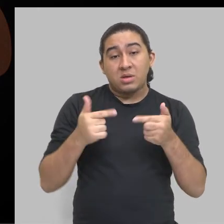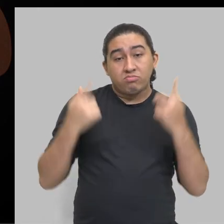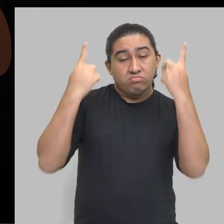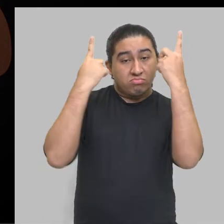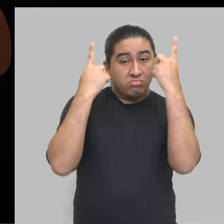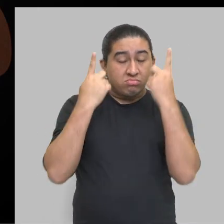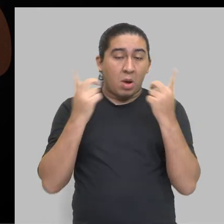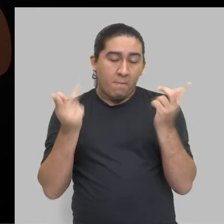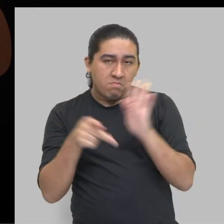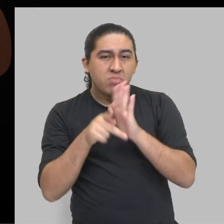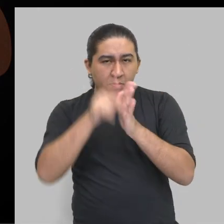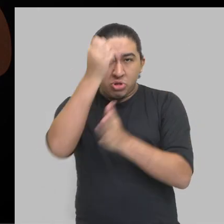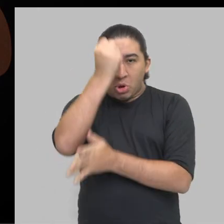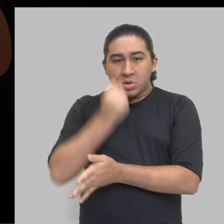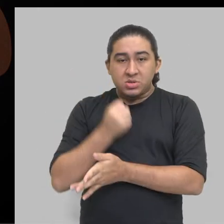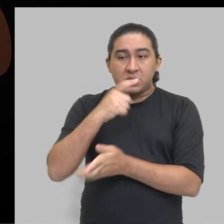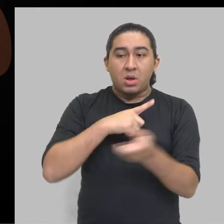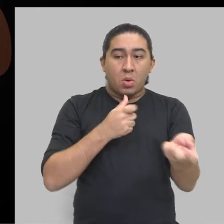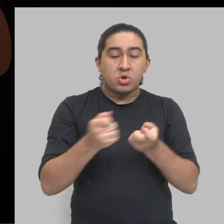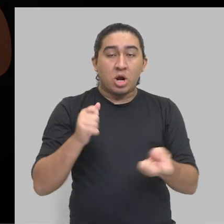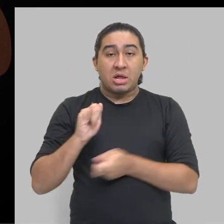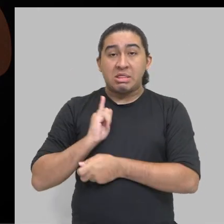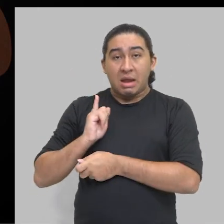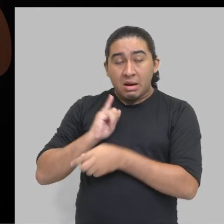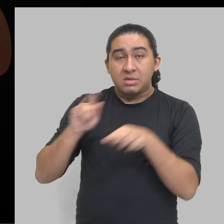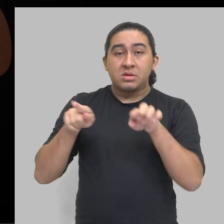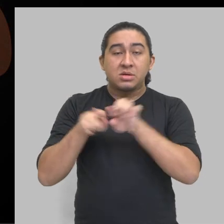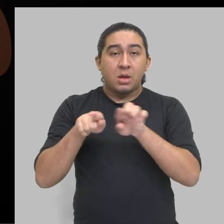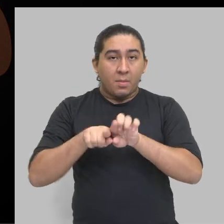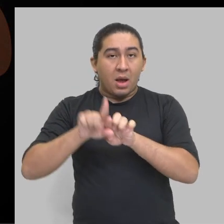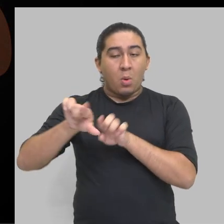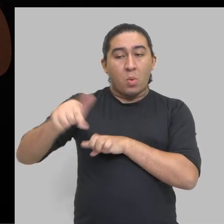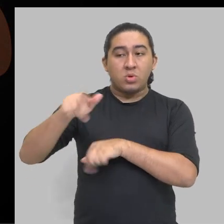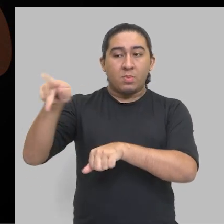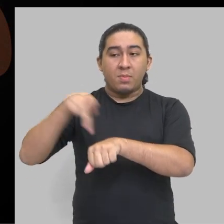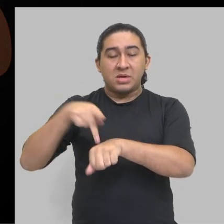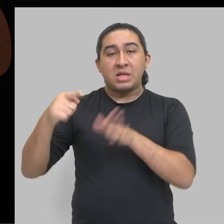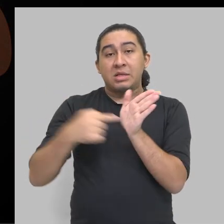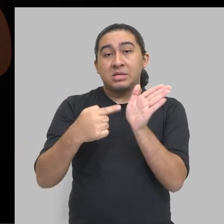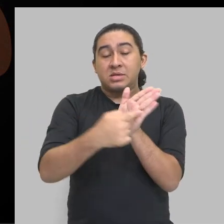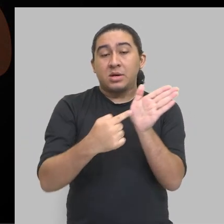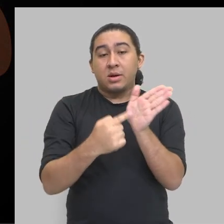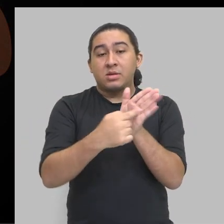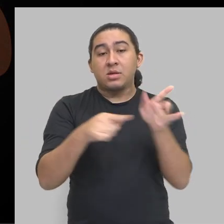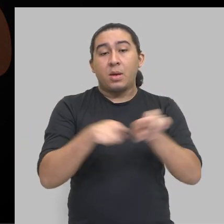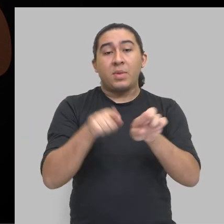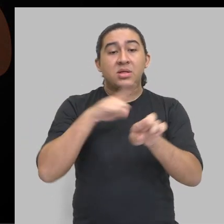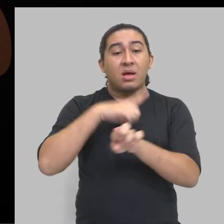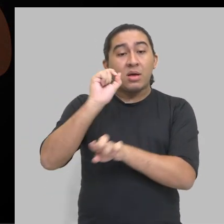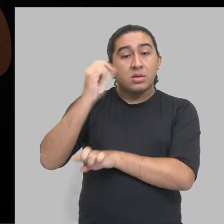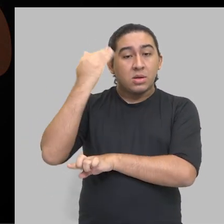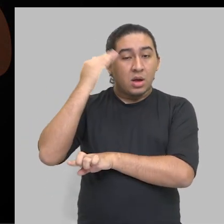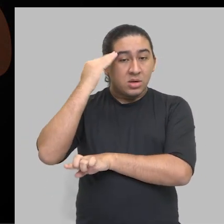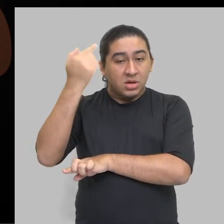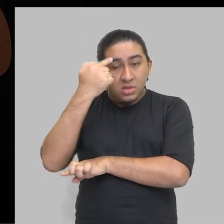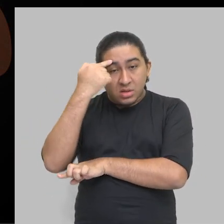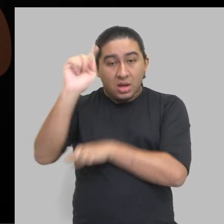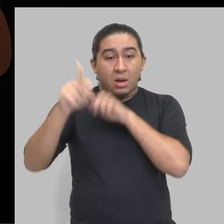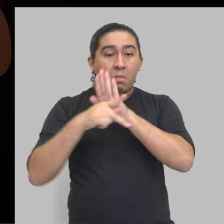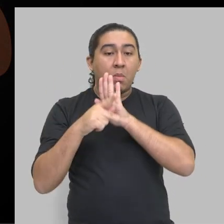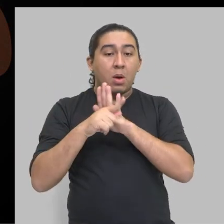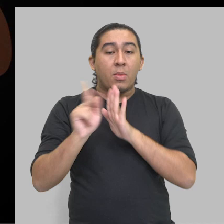controla regiões no Iraque e na Síria e baseia a sua ideologia em interpretações radicais